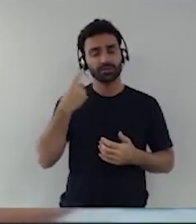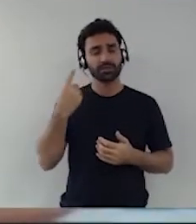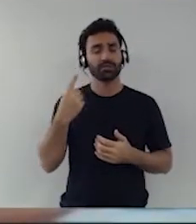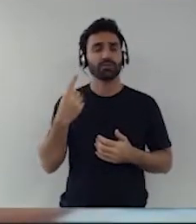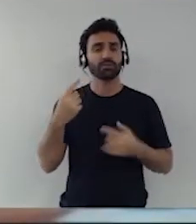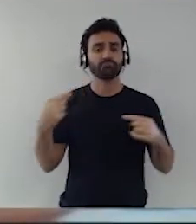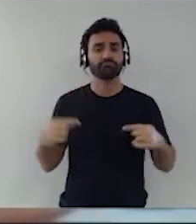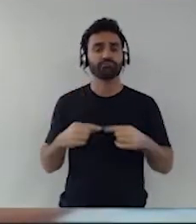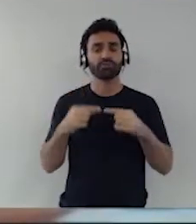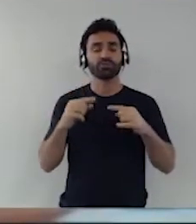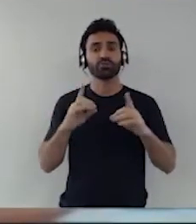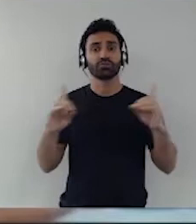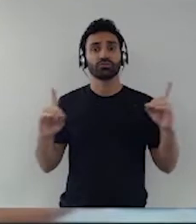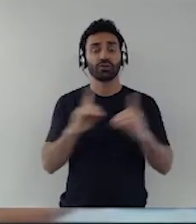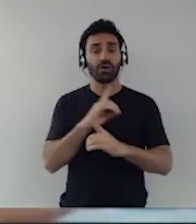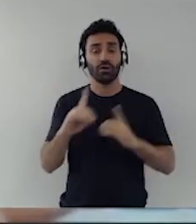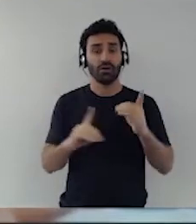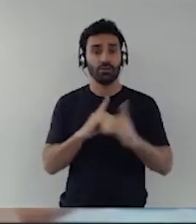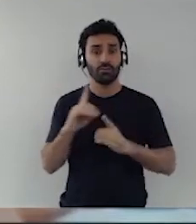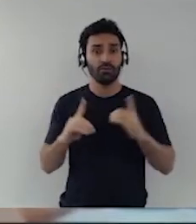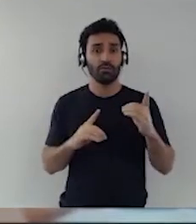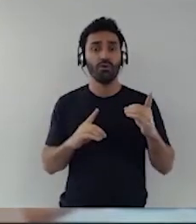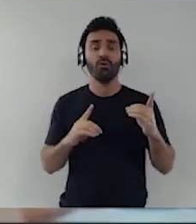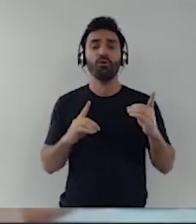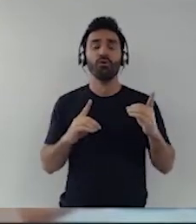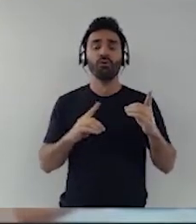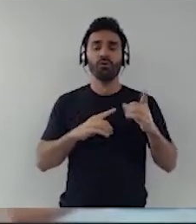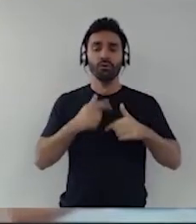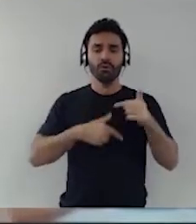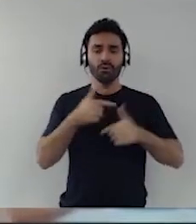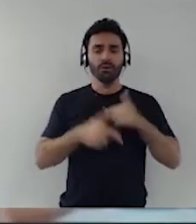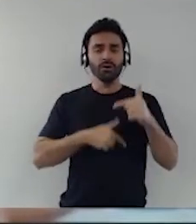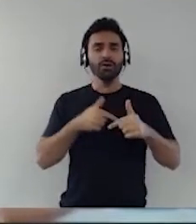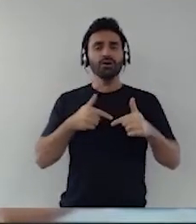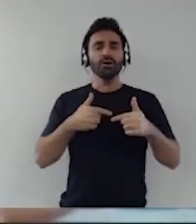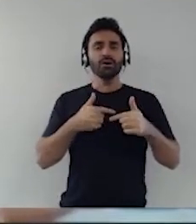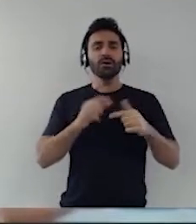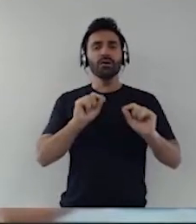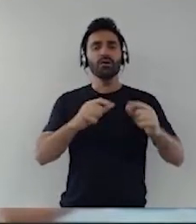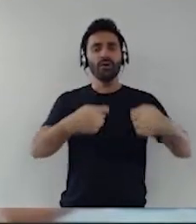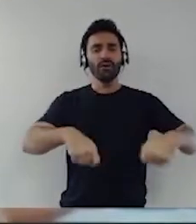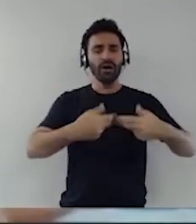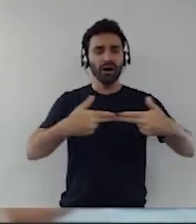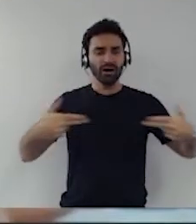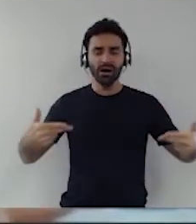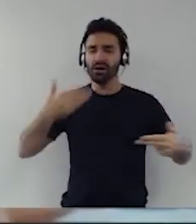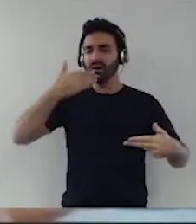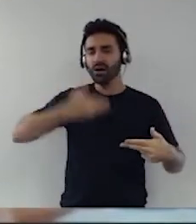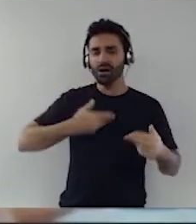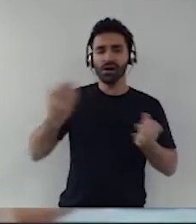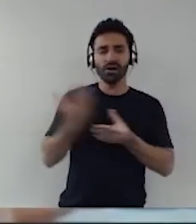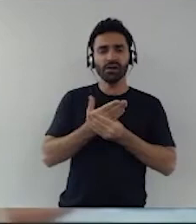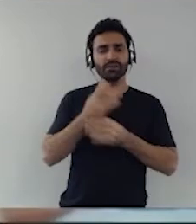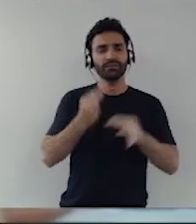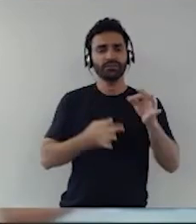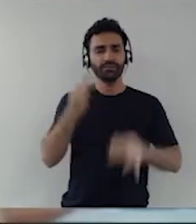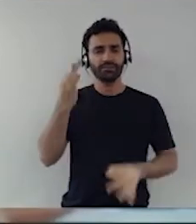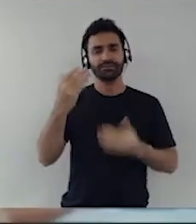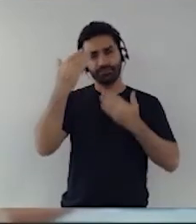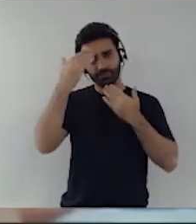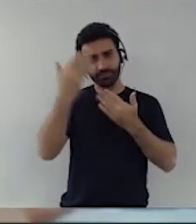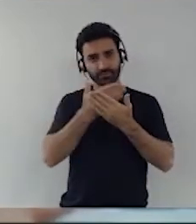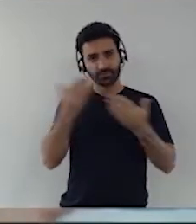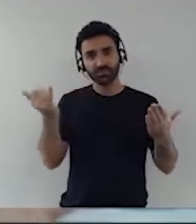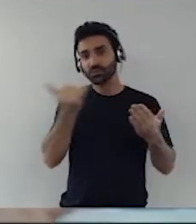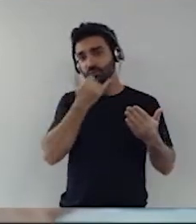de diálogo, um bom respaldo para as ações e para as demandas que chegam ao judiciário. Eu agradeço,